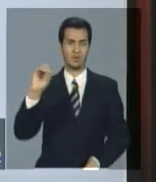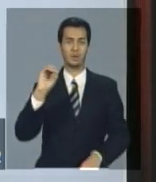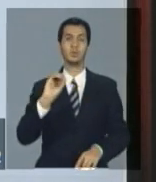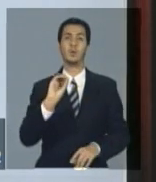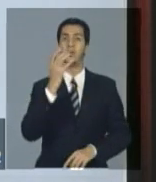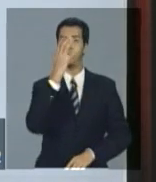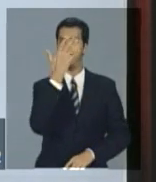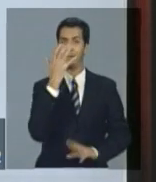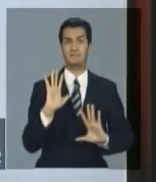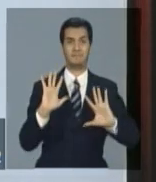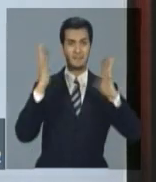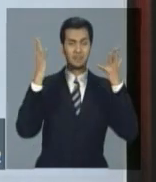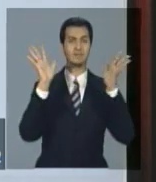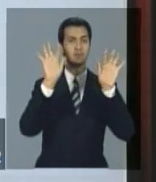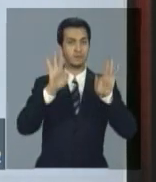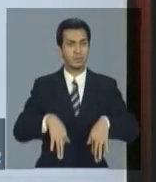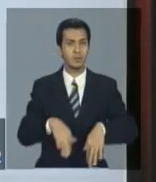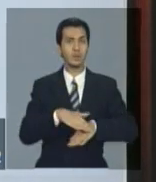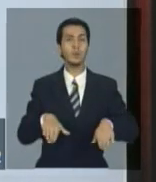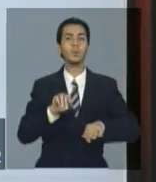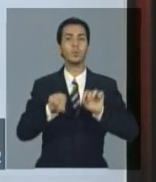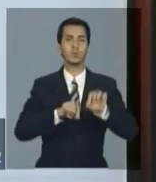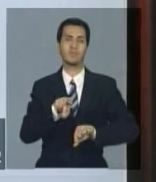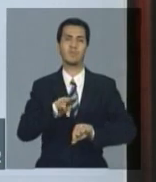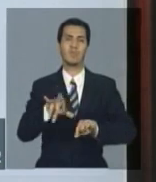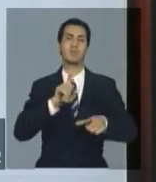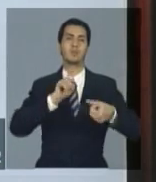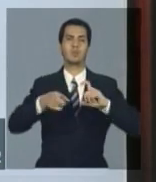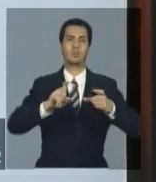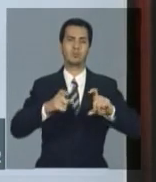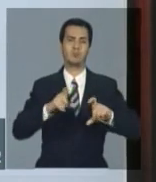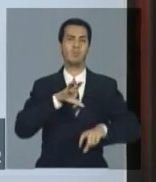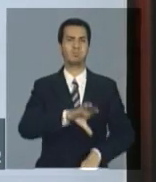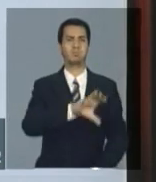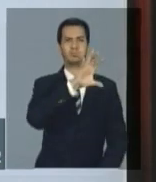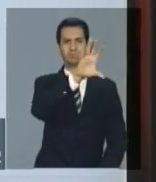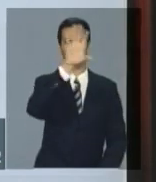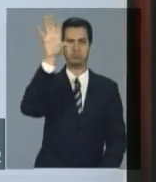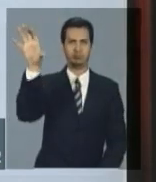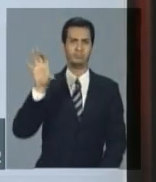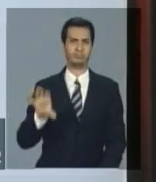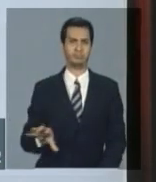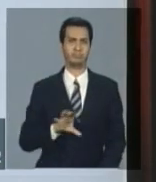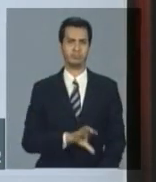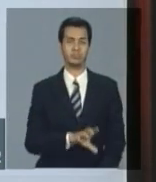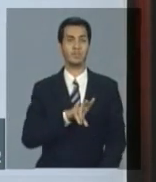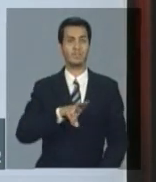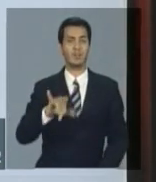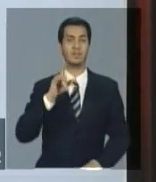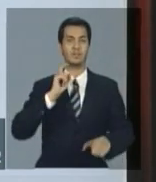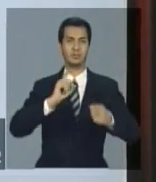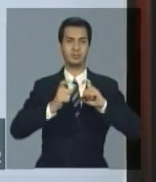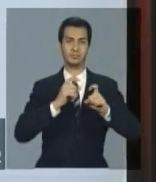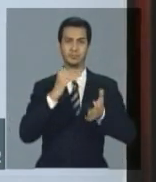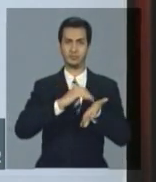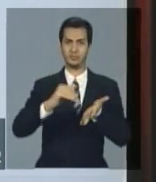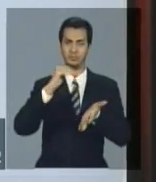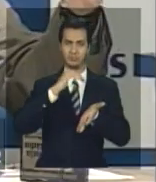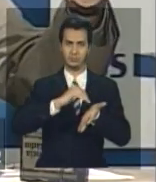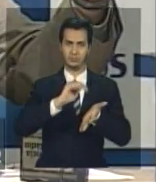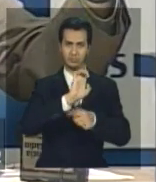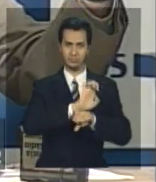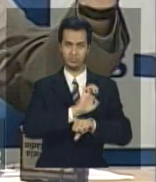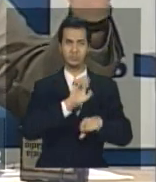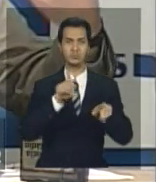carnaval, o que a gente chama de reuniões macro-regionais, né, que nós vamos ter reuniões com as secretarias estaduais e com